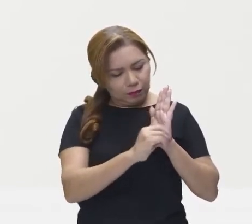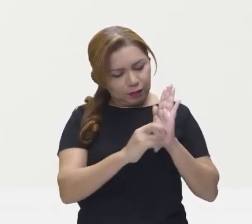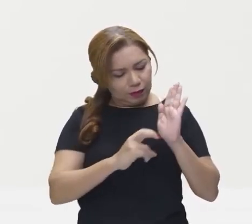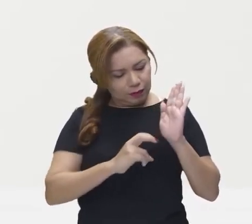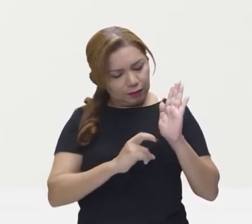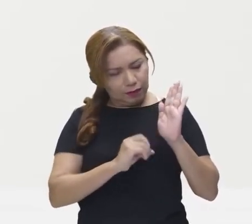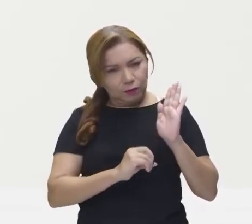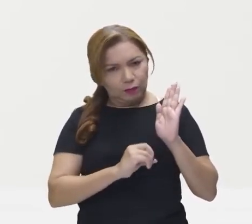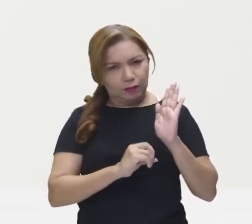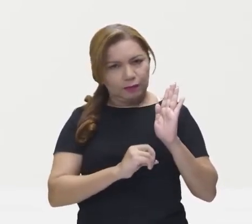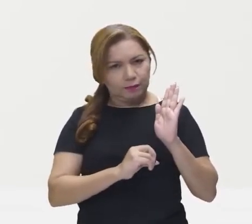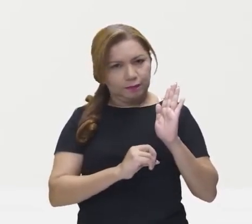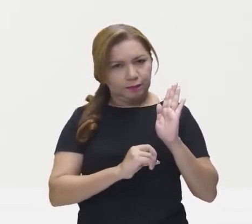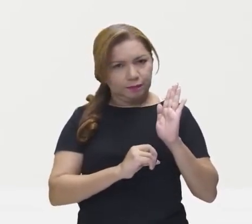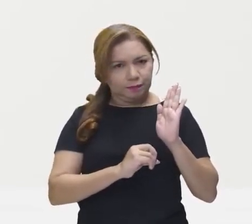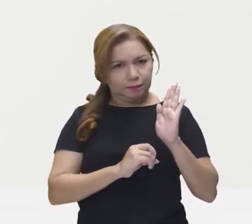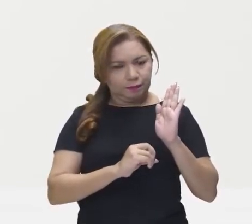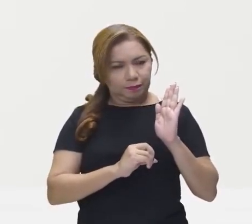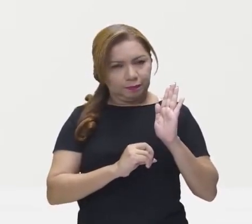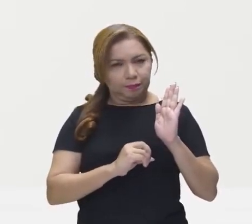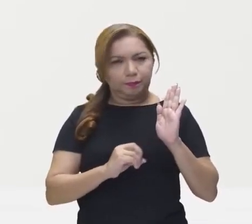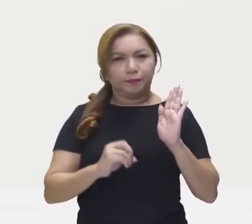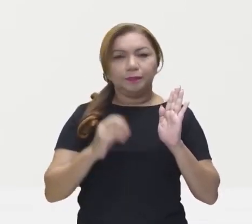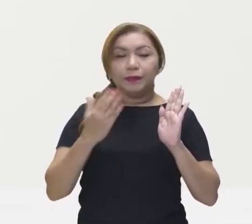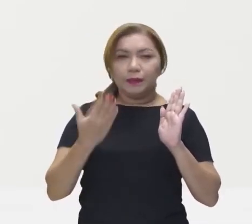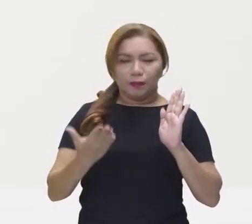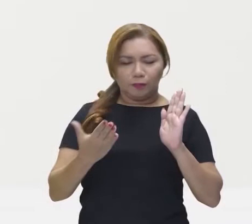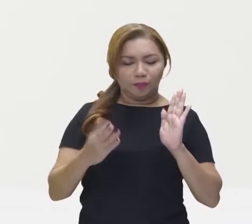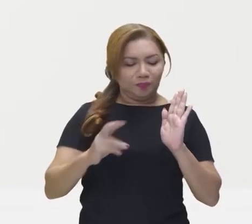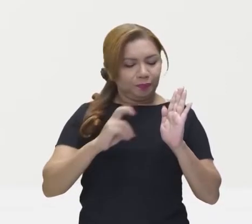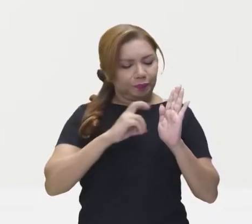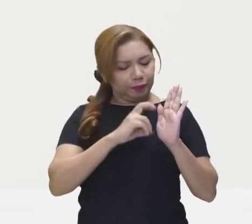A metade do campo de futebol possui uma área de